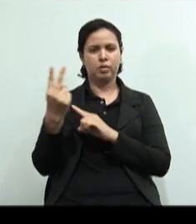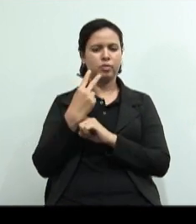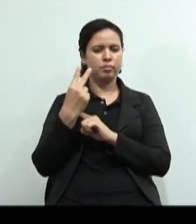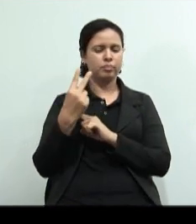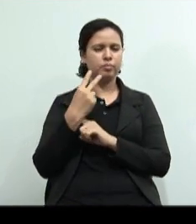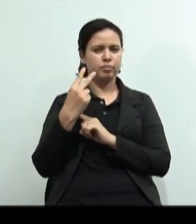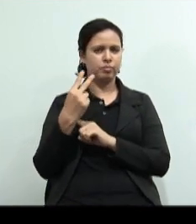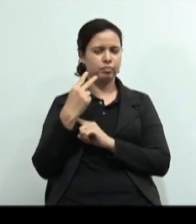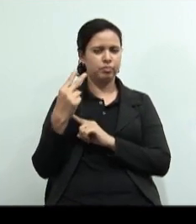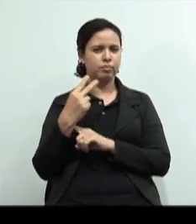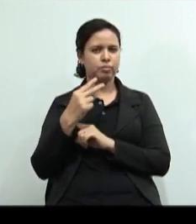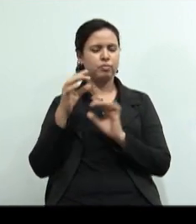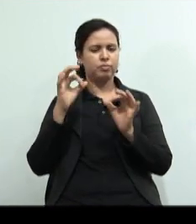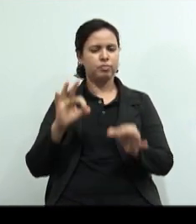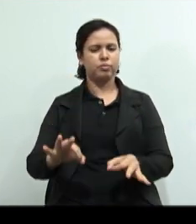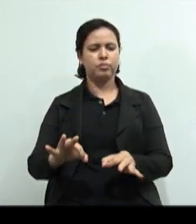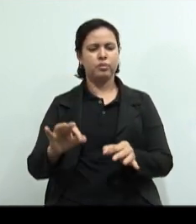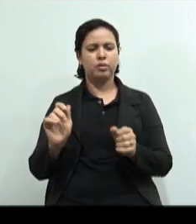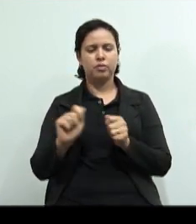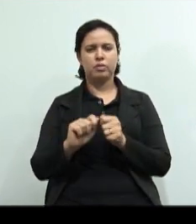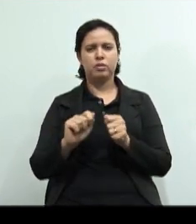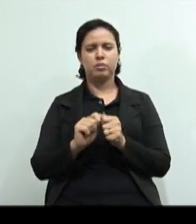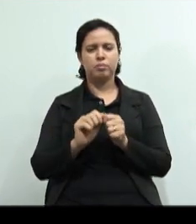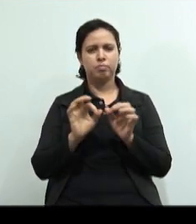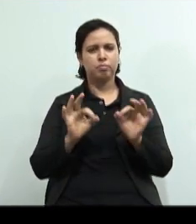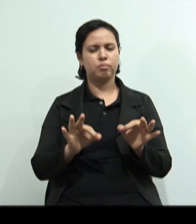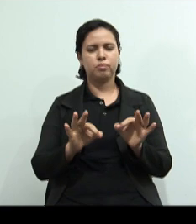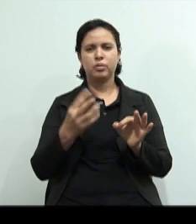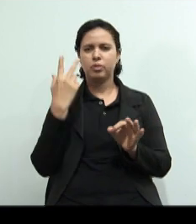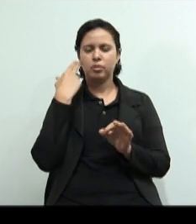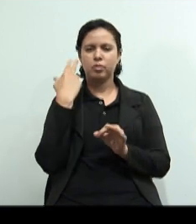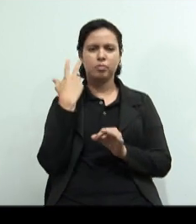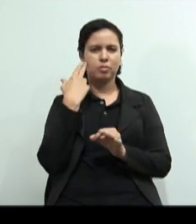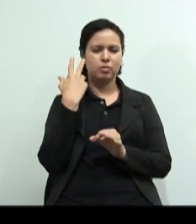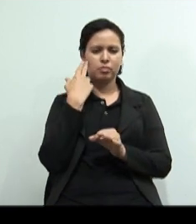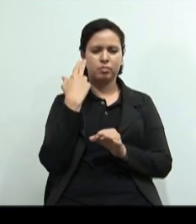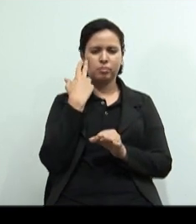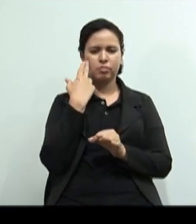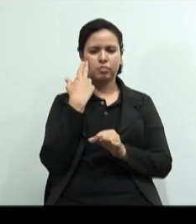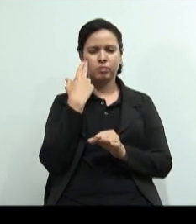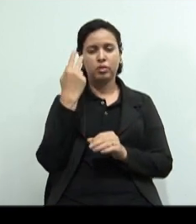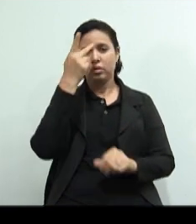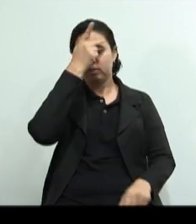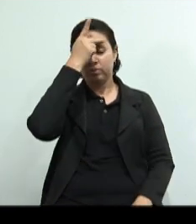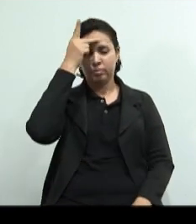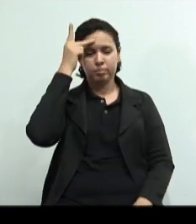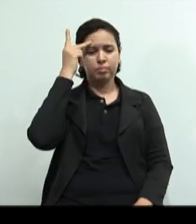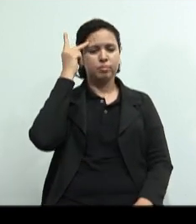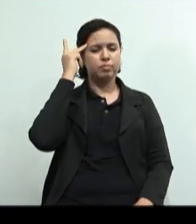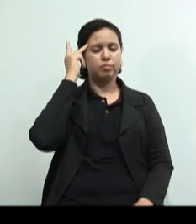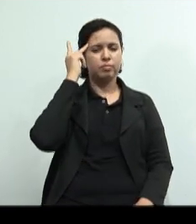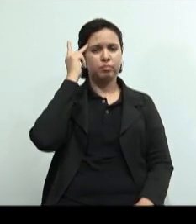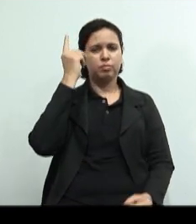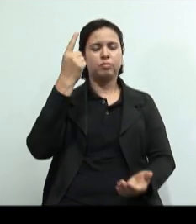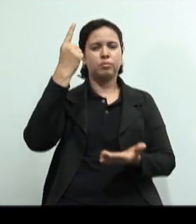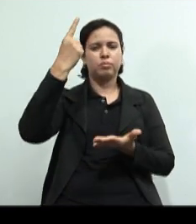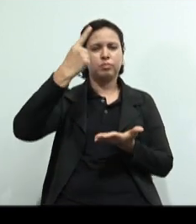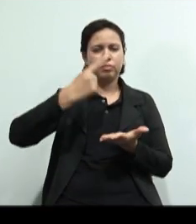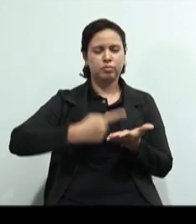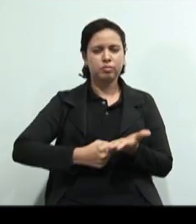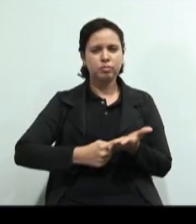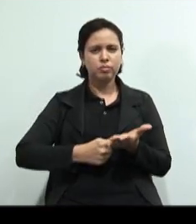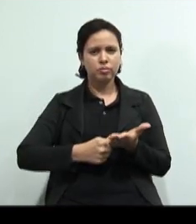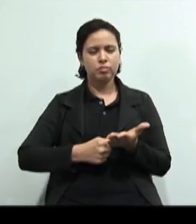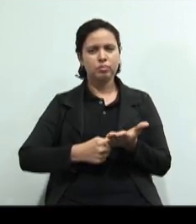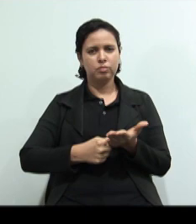Disciplinar-se é fazer o certo de forma natural. É quando a pessoa se compromete